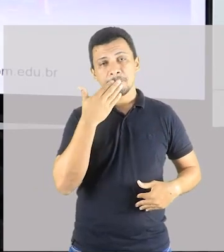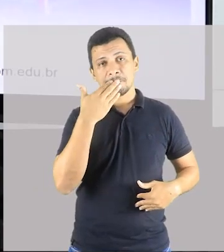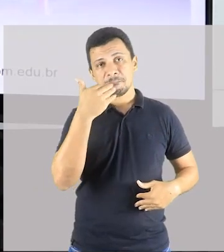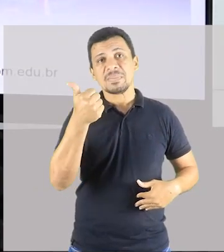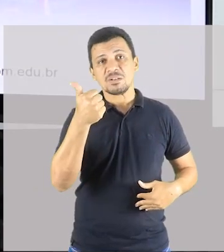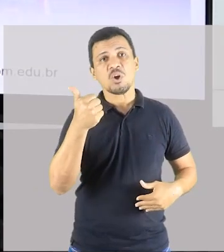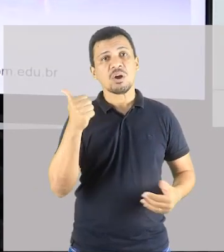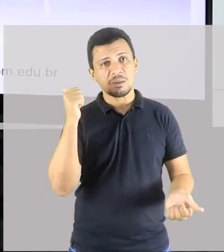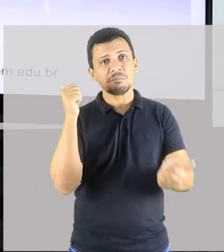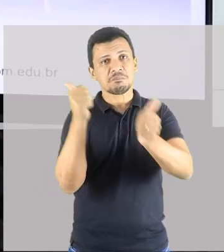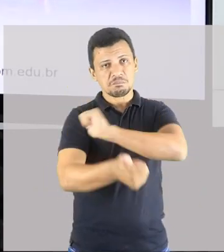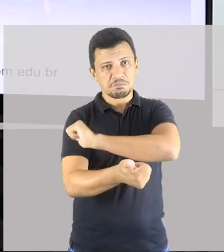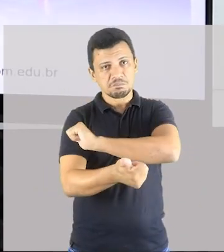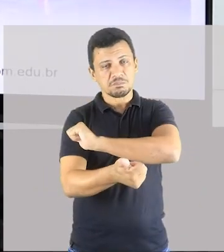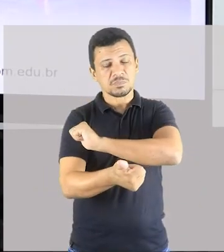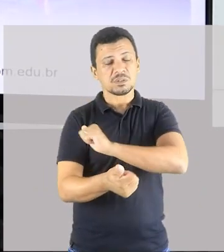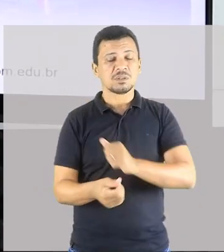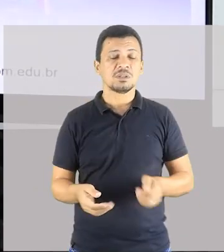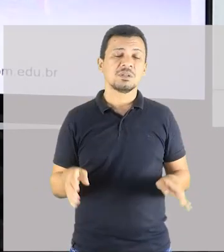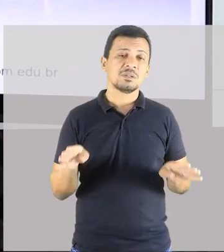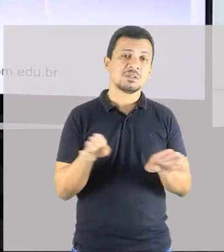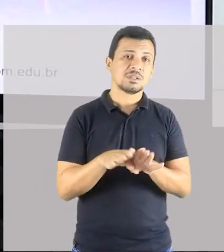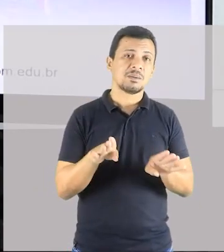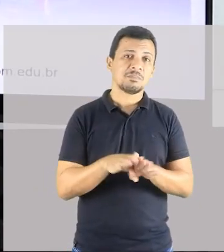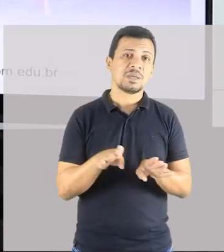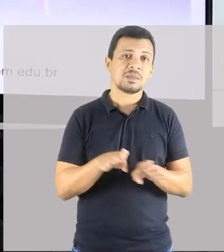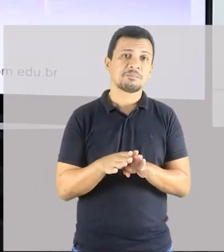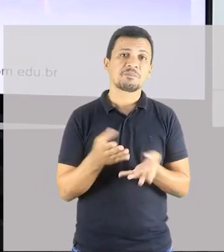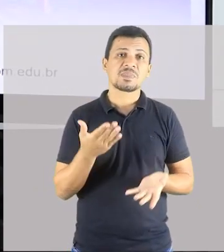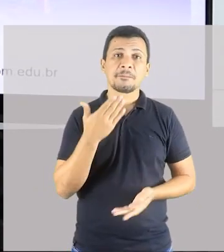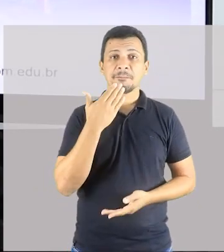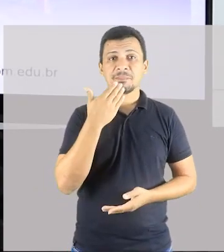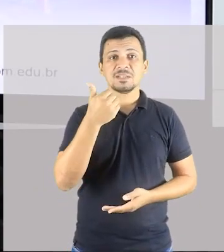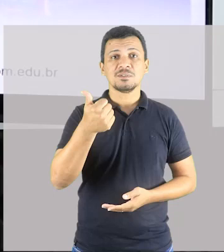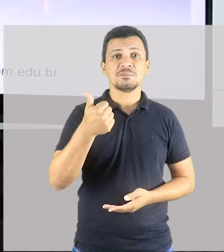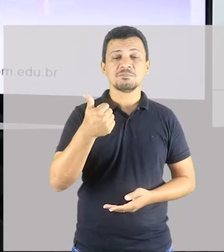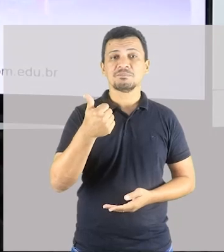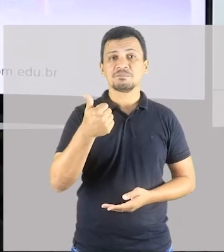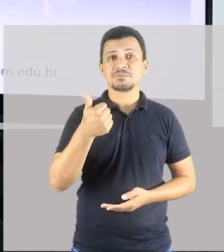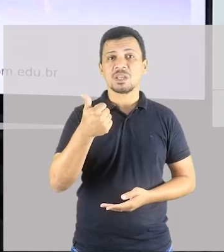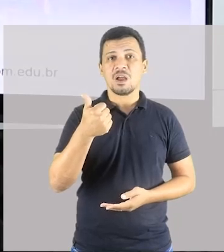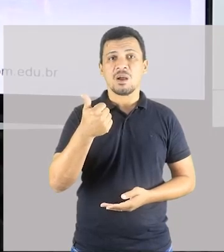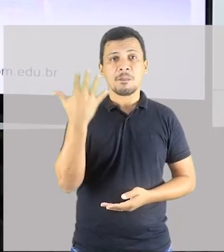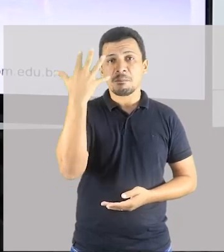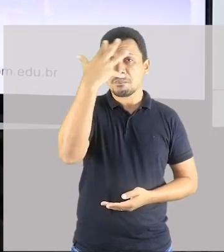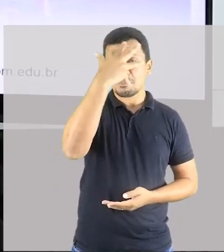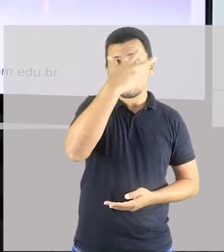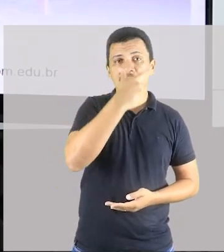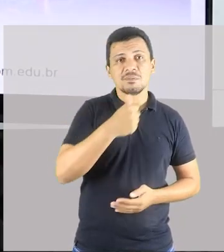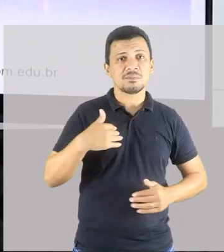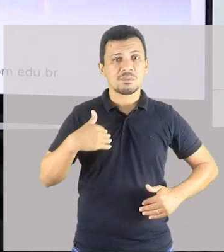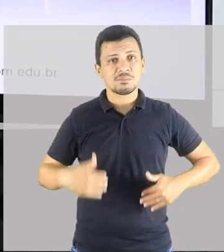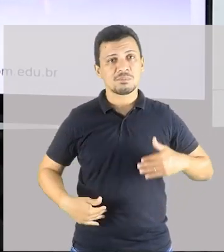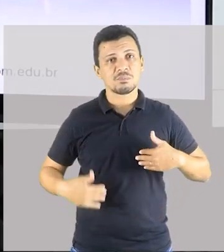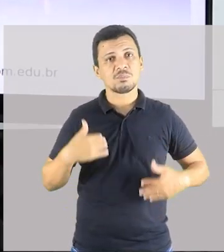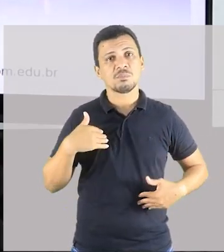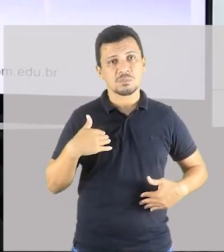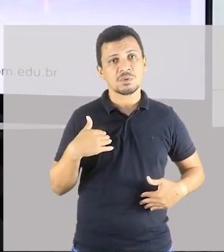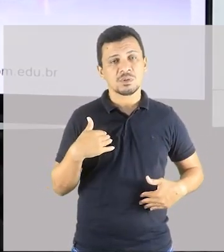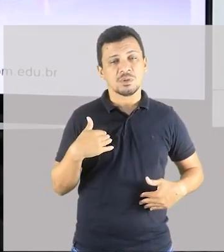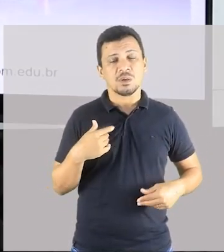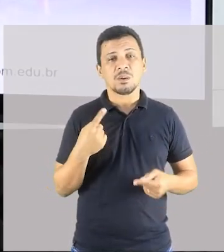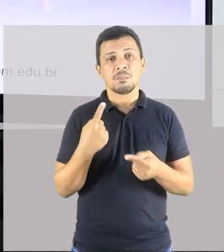do desempenho, quanto para melhora da estética, devido